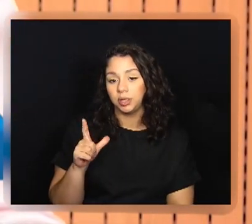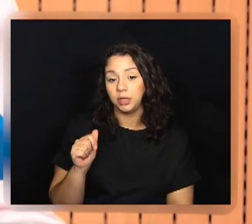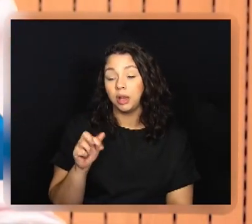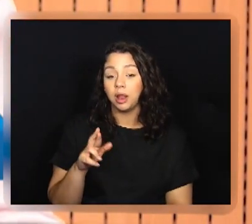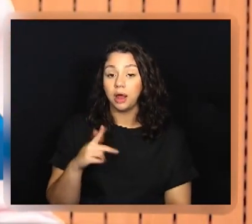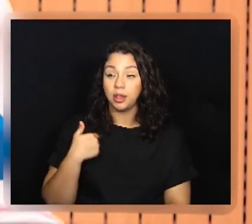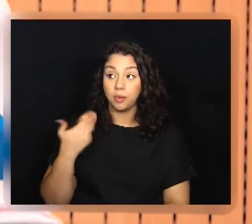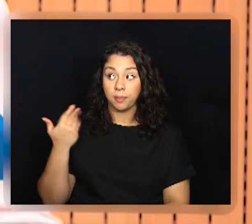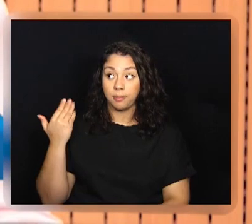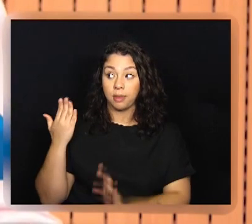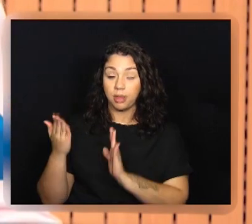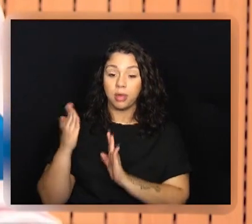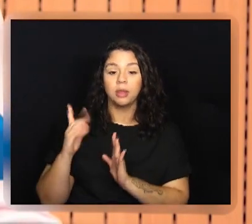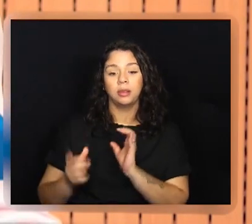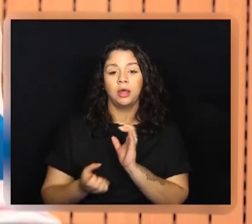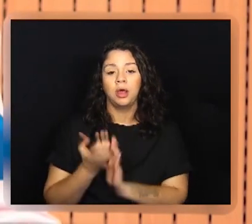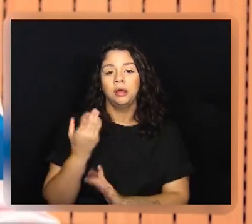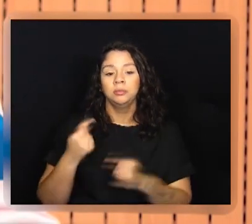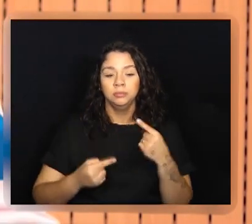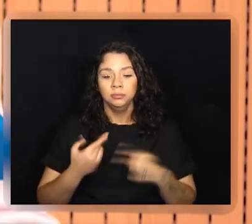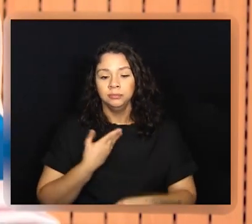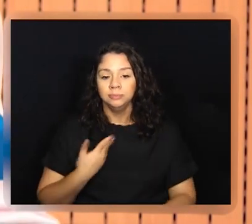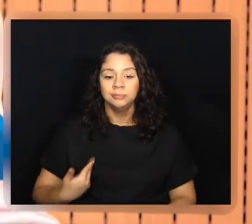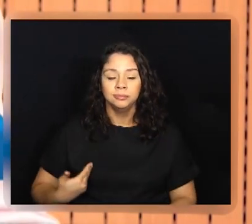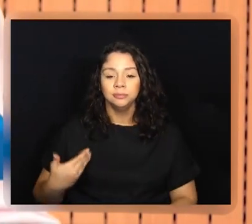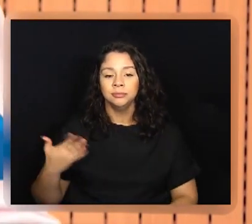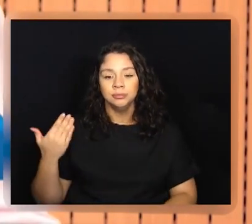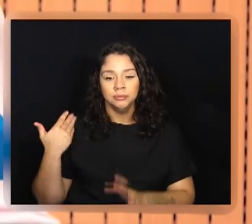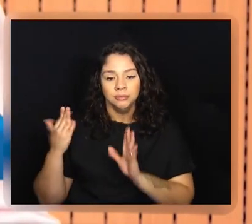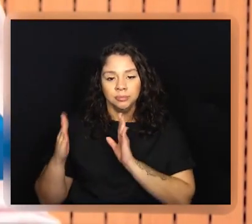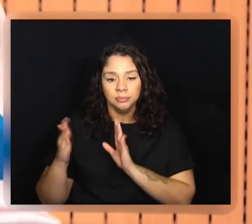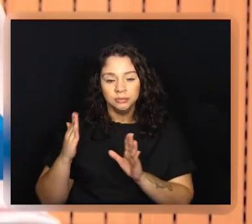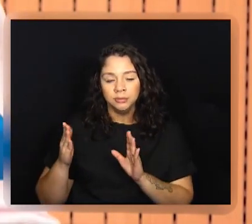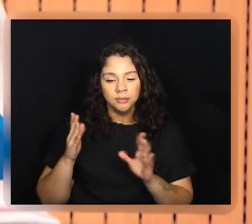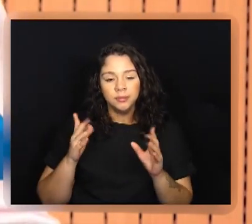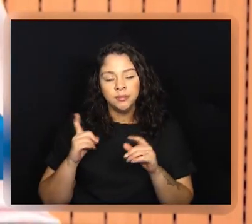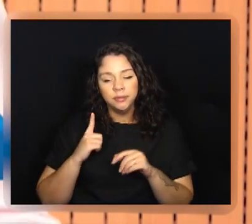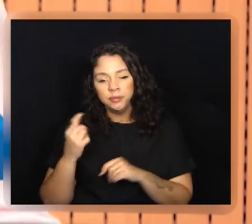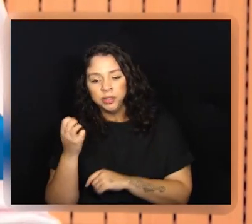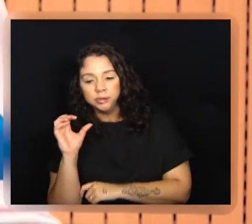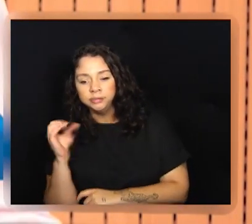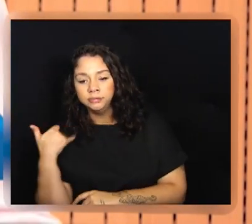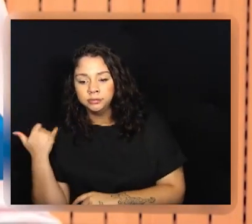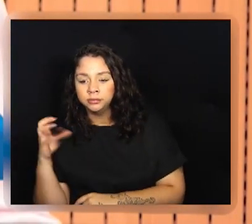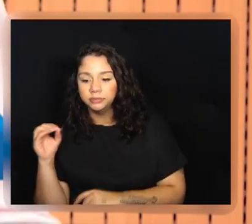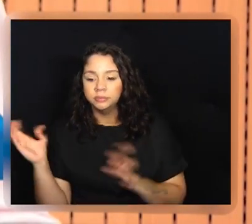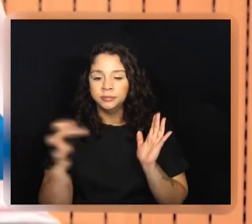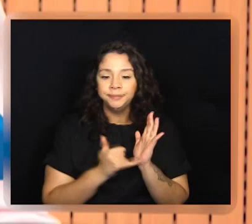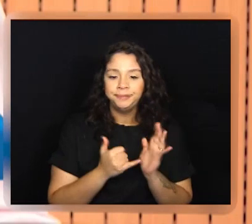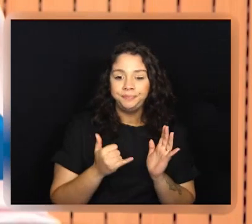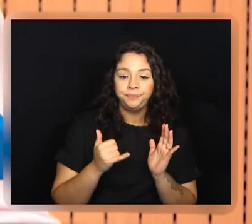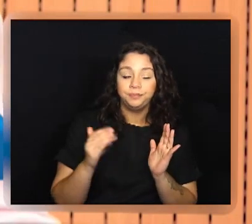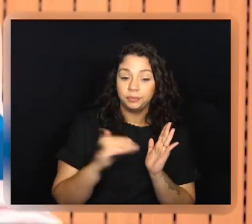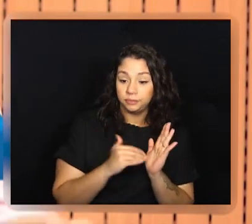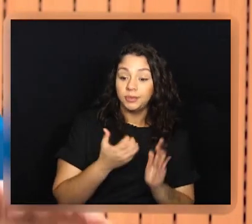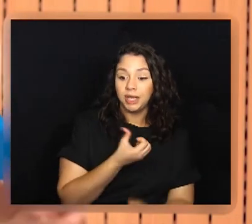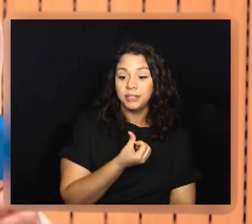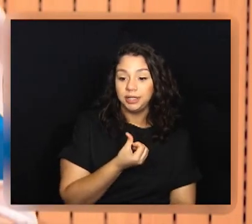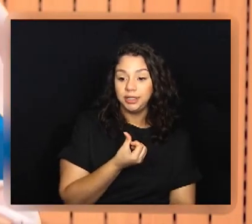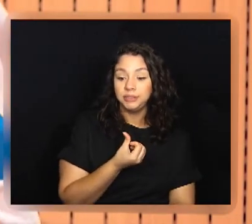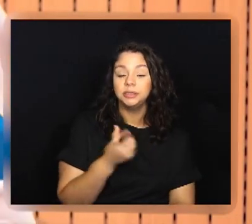políticas públicas na cidade. Então, essa fase dos 0 aos 6 anos, que nós chamamos de primeira